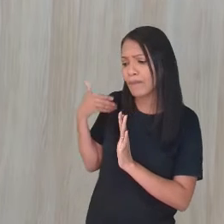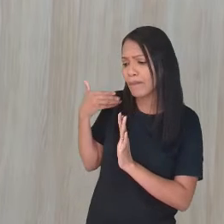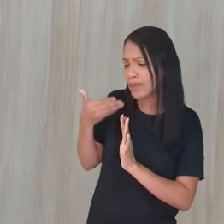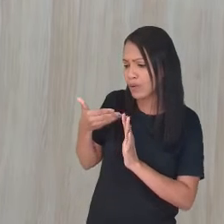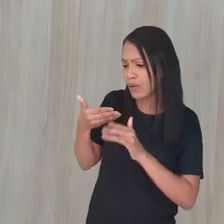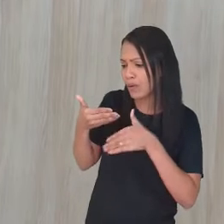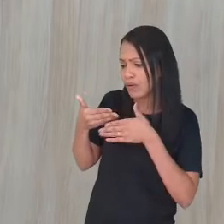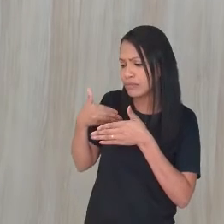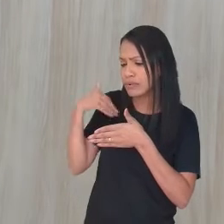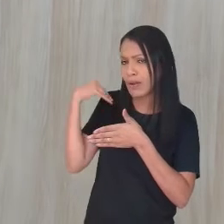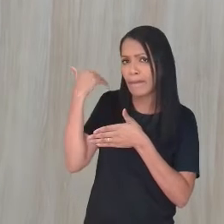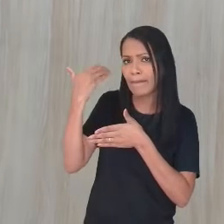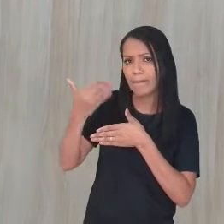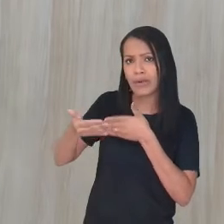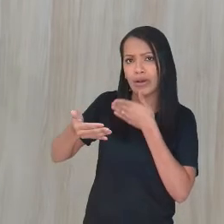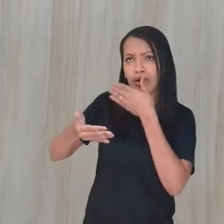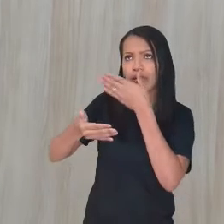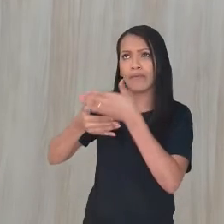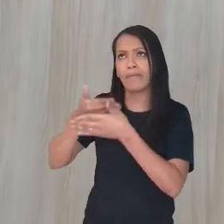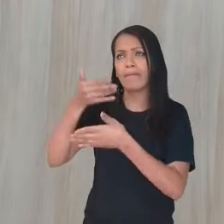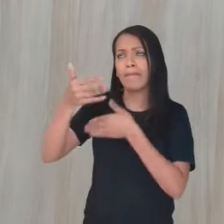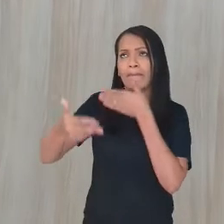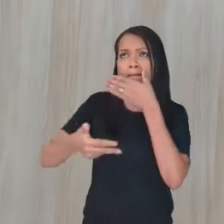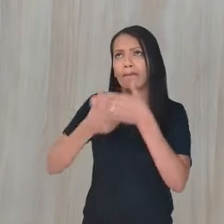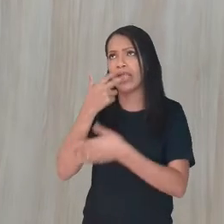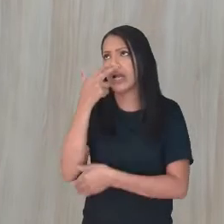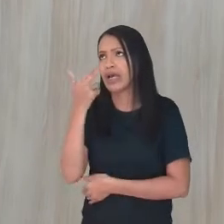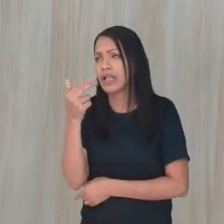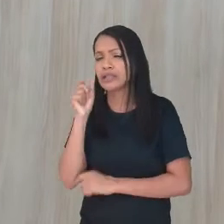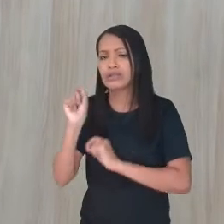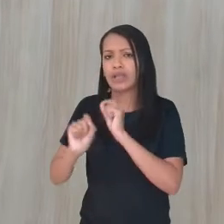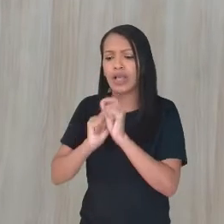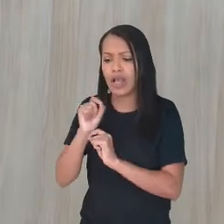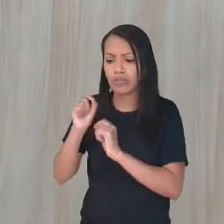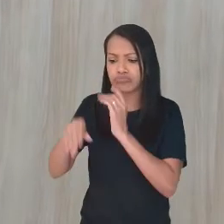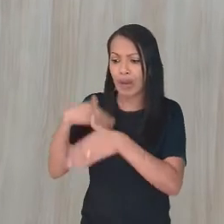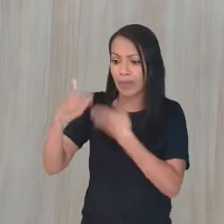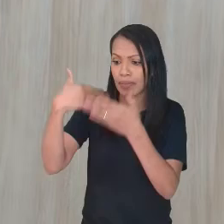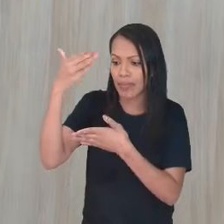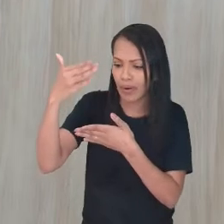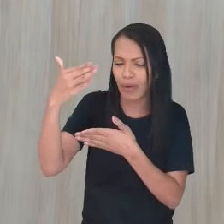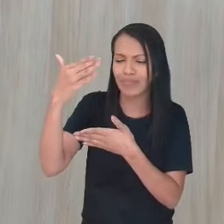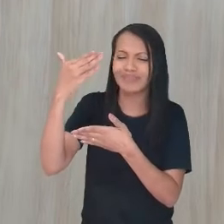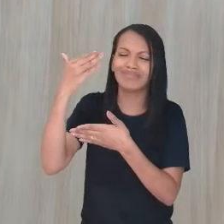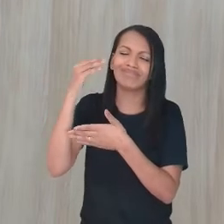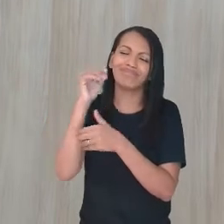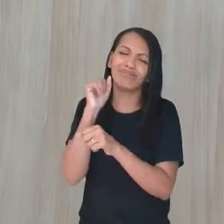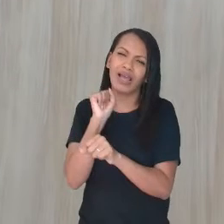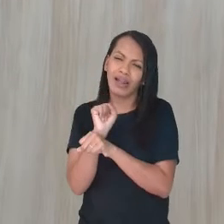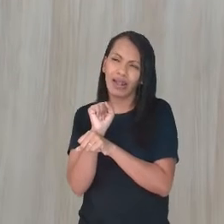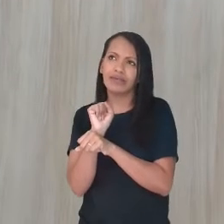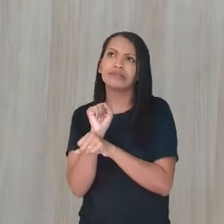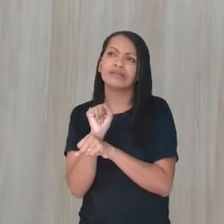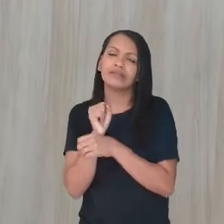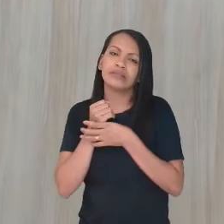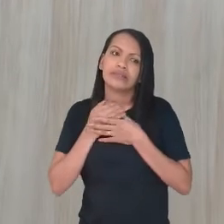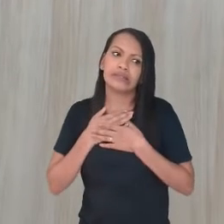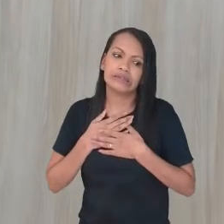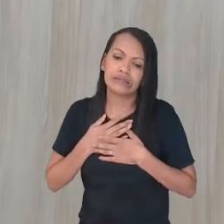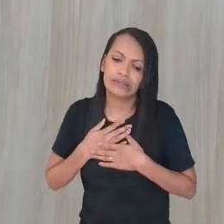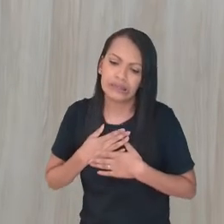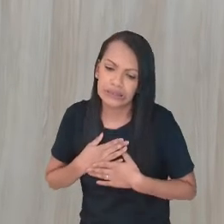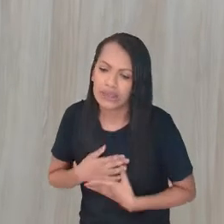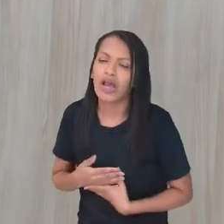precisa muitas vezes acelerar, parar, não é? Pisar no freio. De repente a gente está muito empolgado